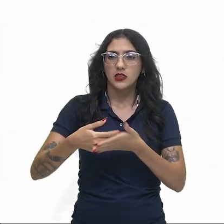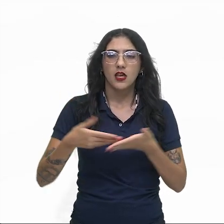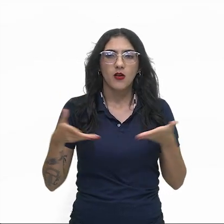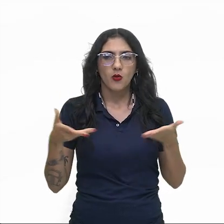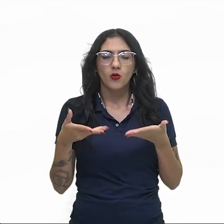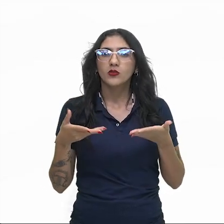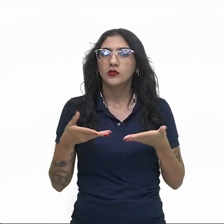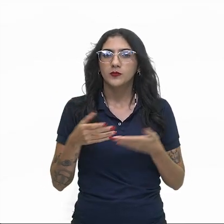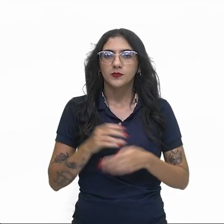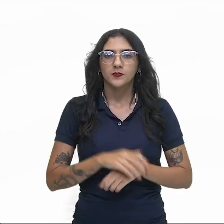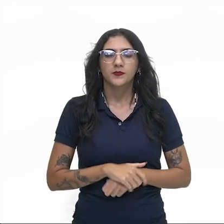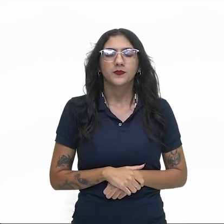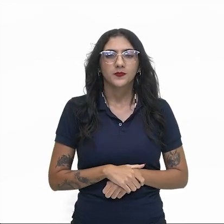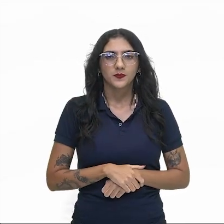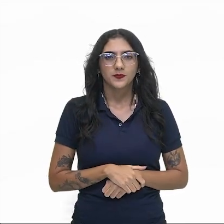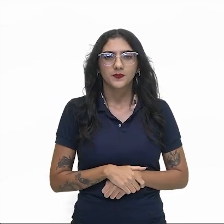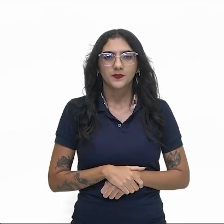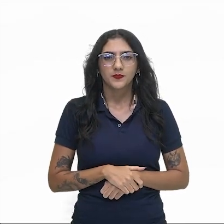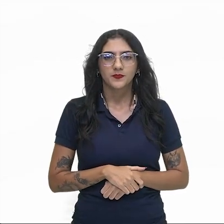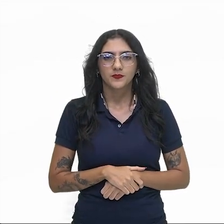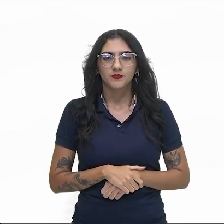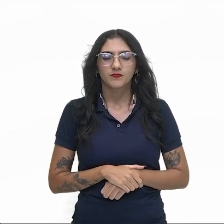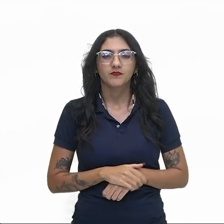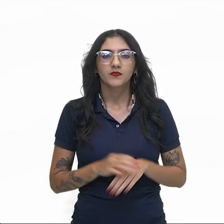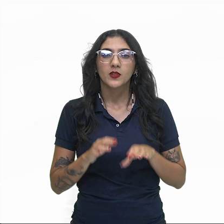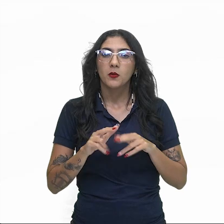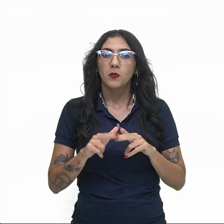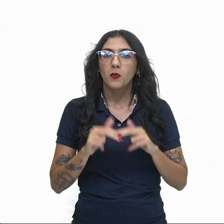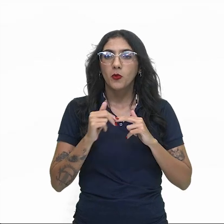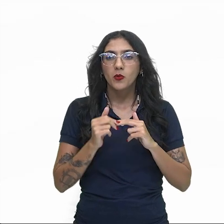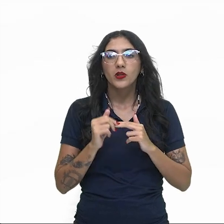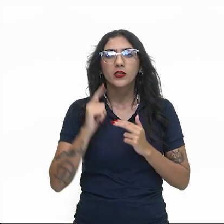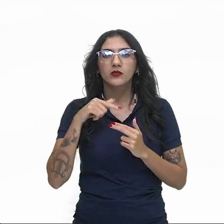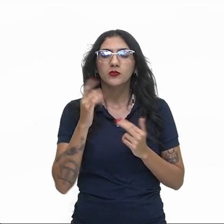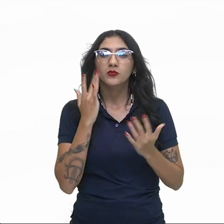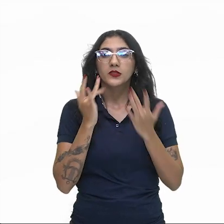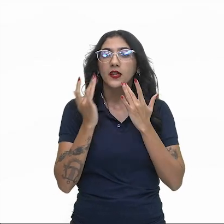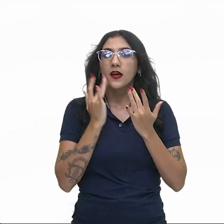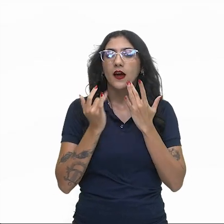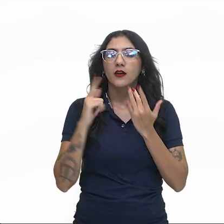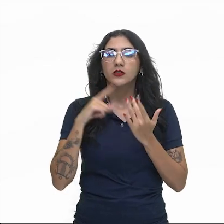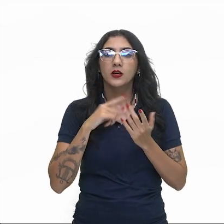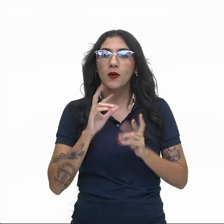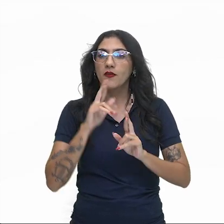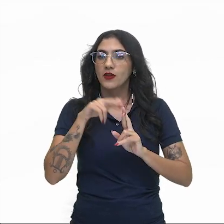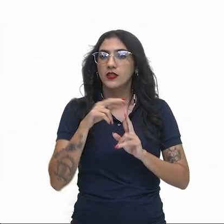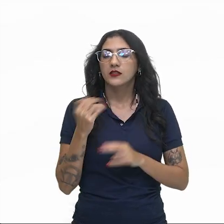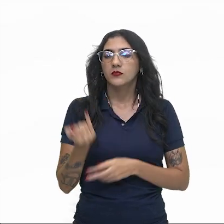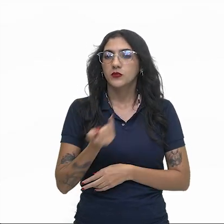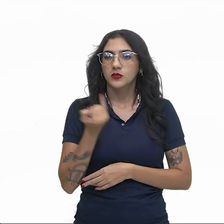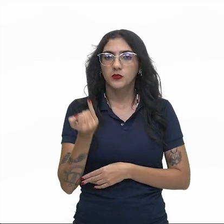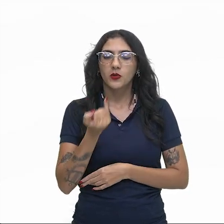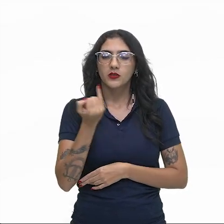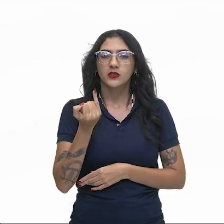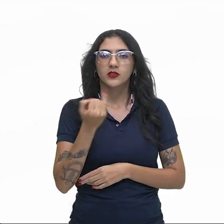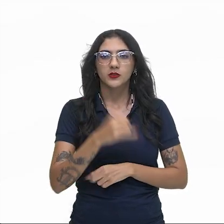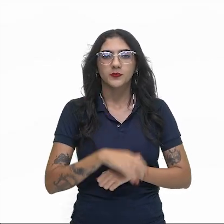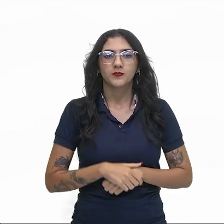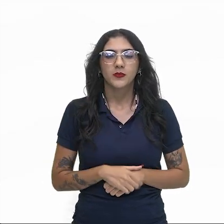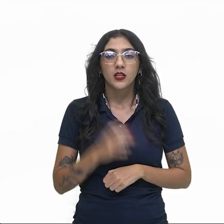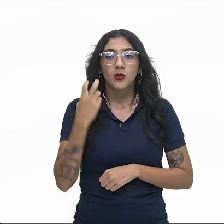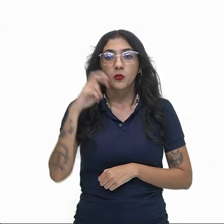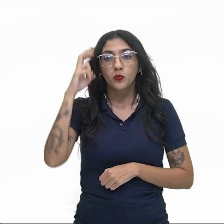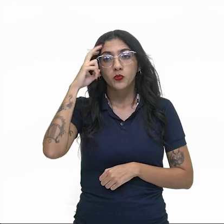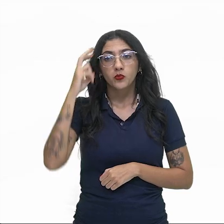e continuarão, ok? E torna aí, né, o teatro uma referência, não só na